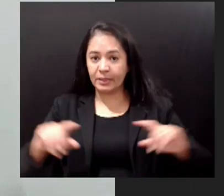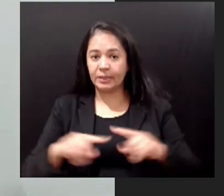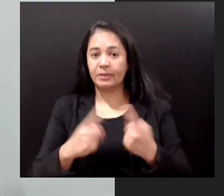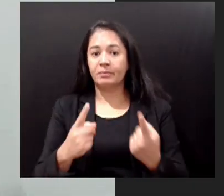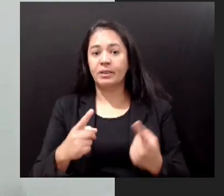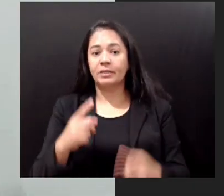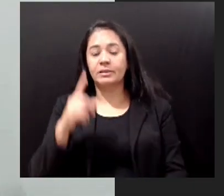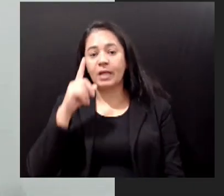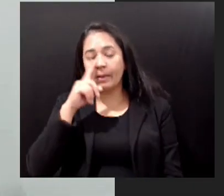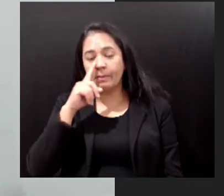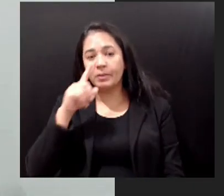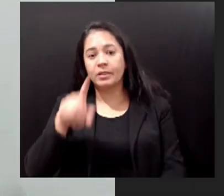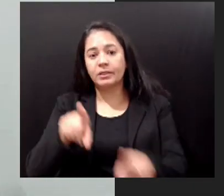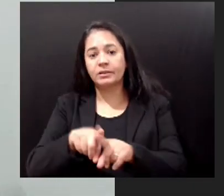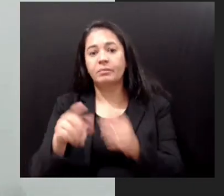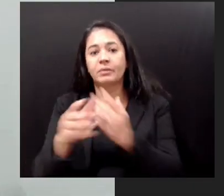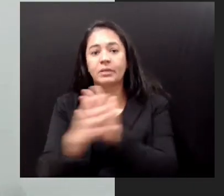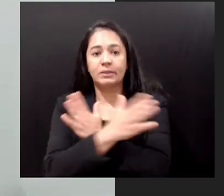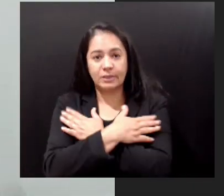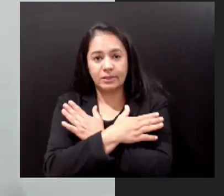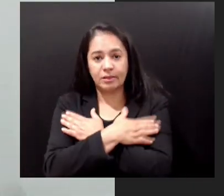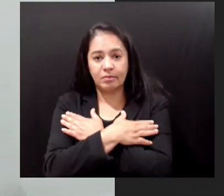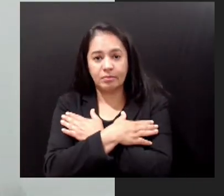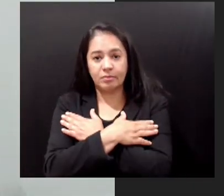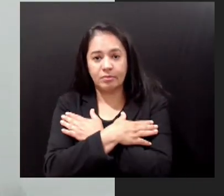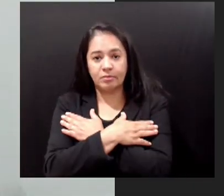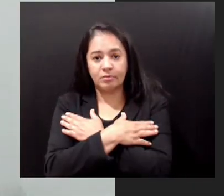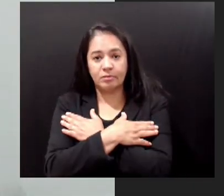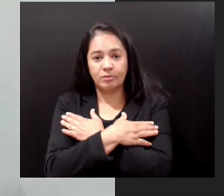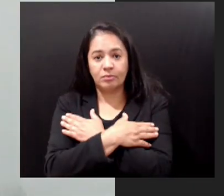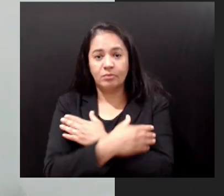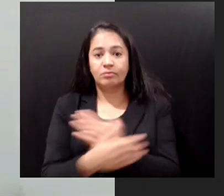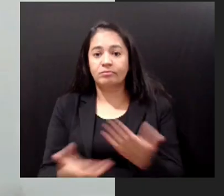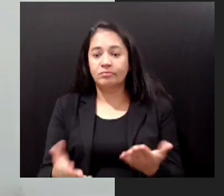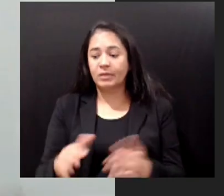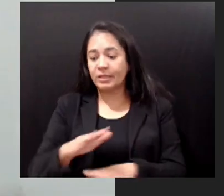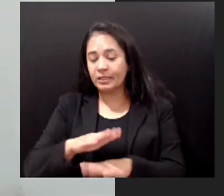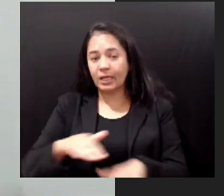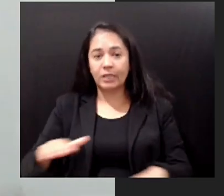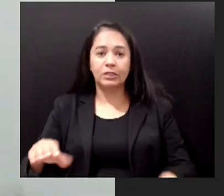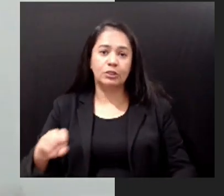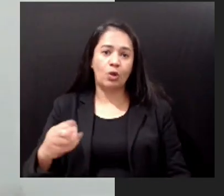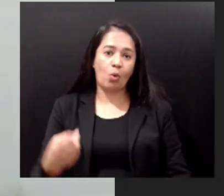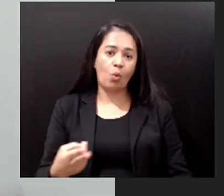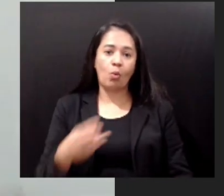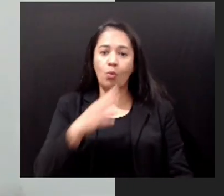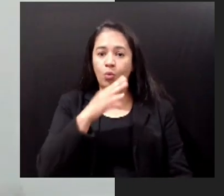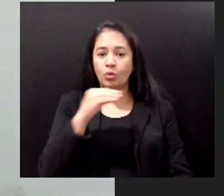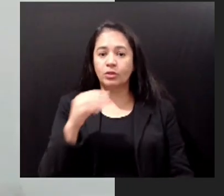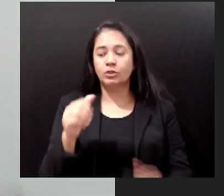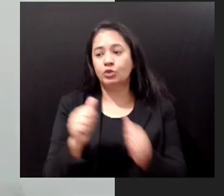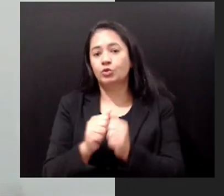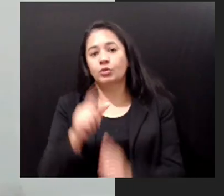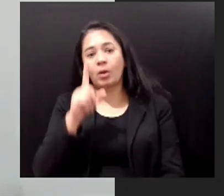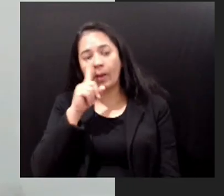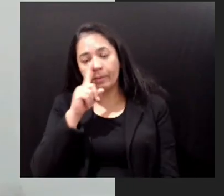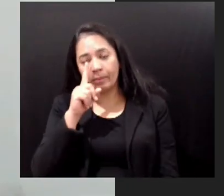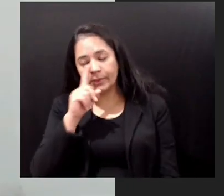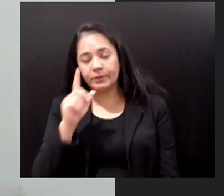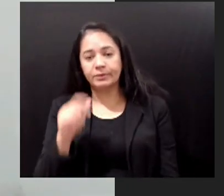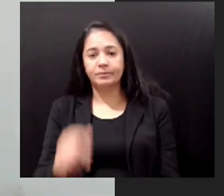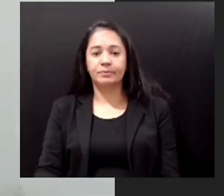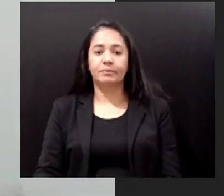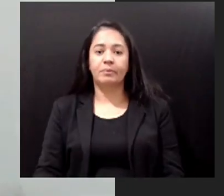esteja desempregada e vamos partir do pressuposto que a criança ou adolescente esteja com a mãe. O fato da mãe